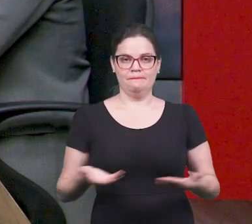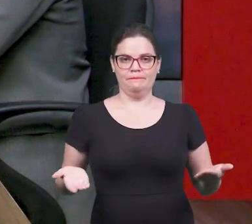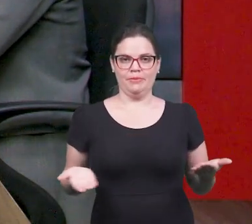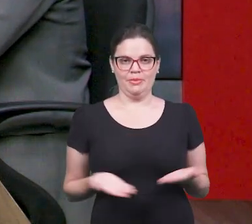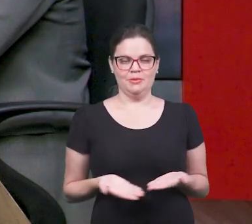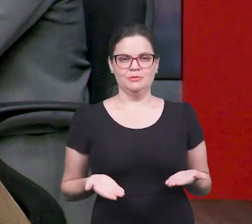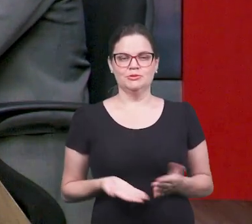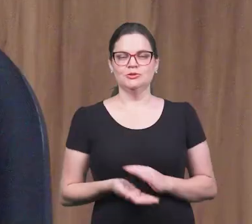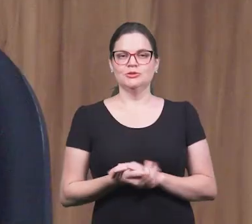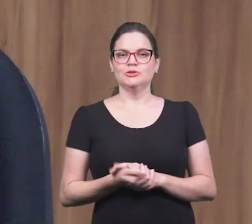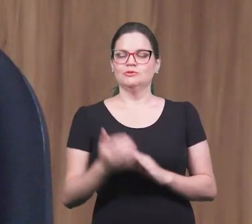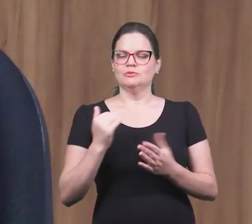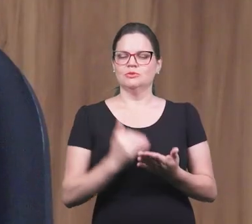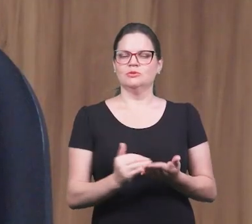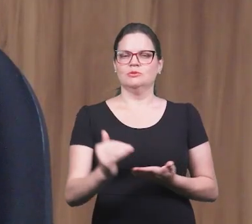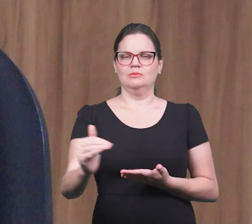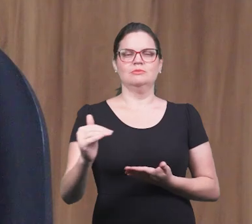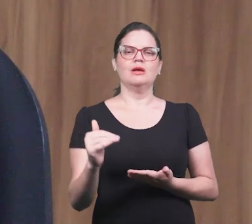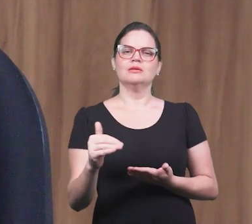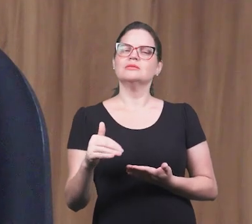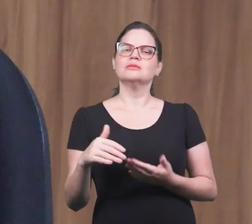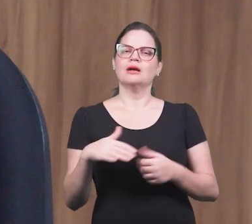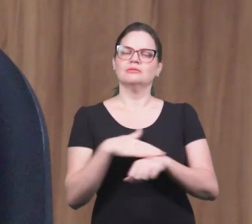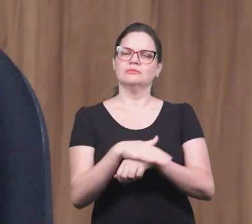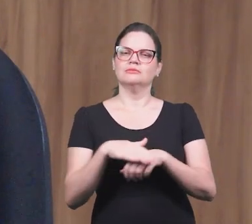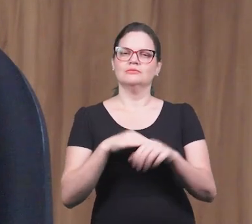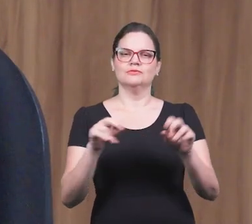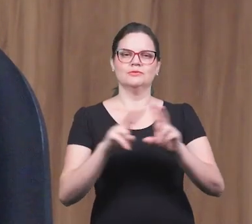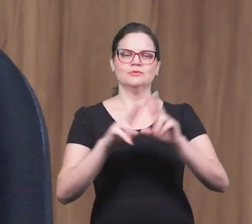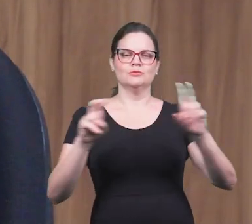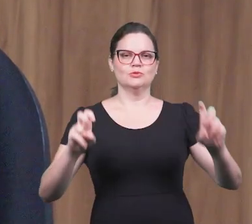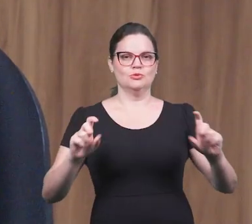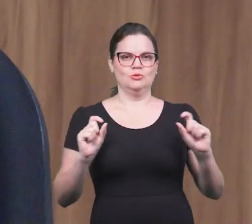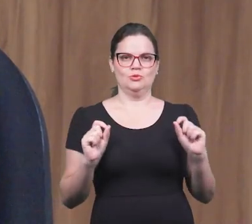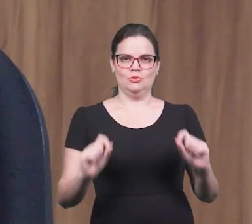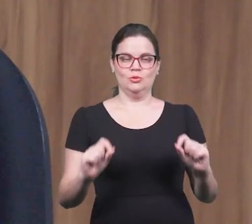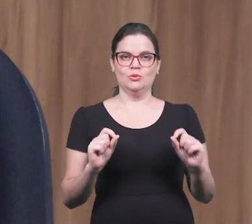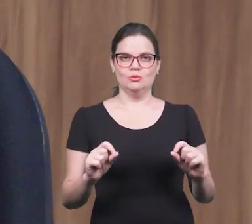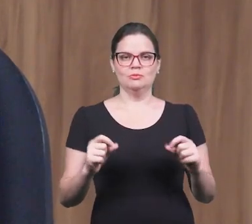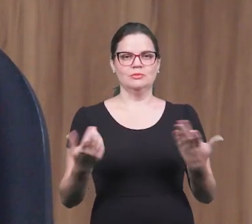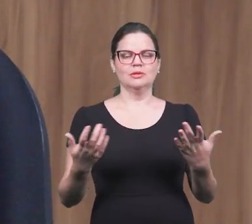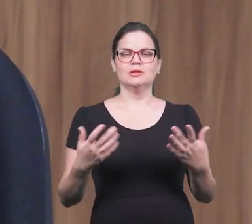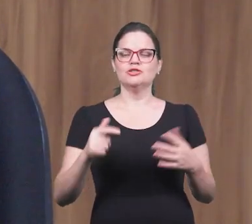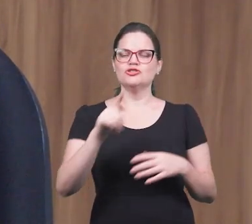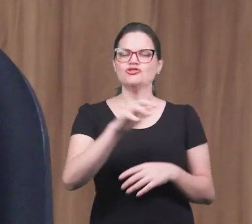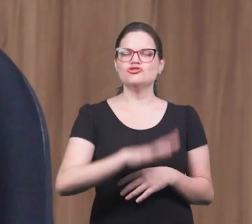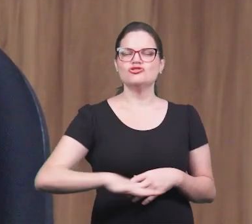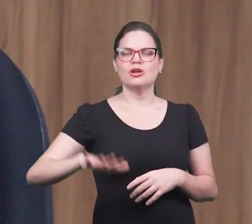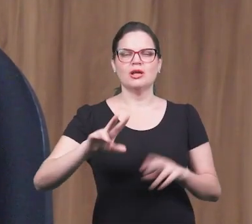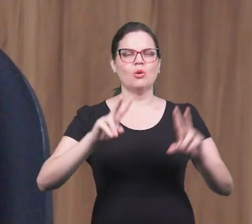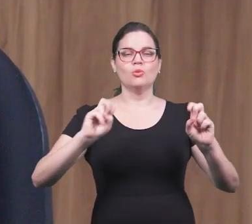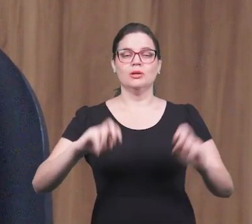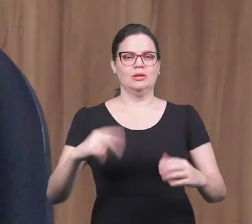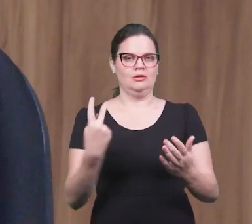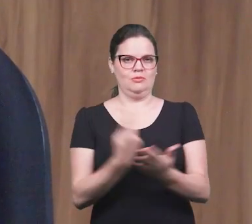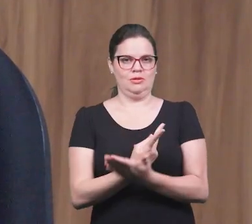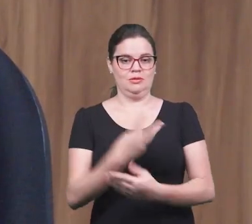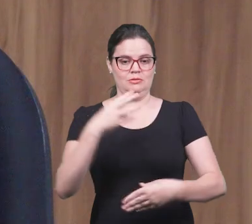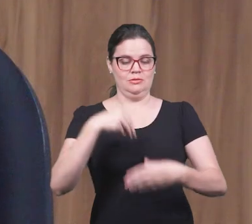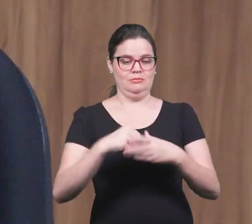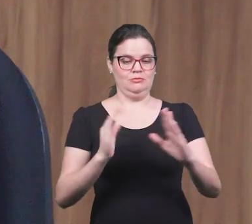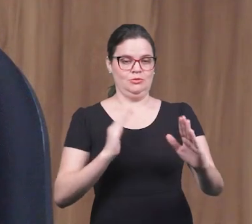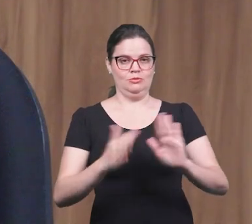Hoje nós vamos, irmãos, aqui falar um panorama, né? O assunto inicial aqui é um panorama geral